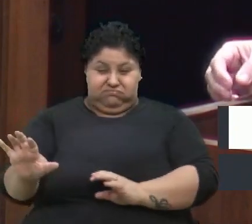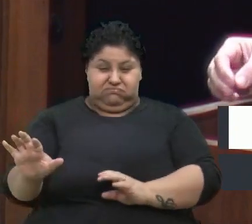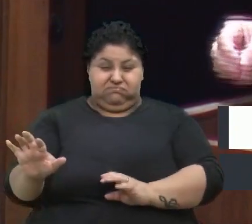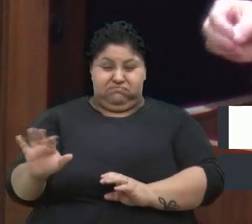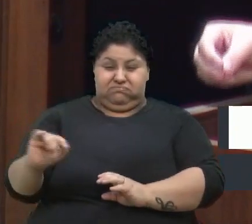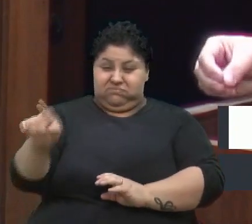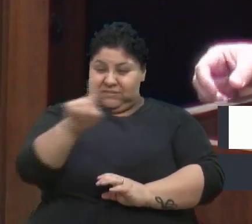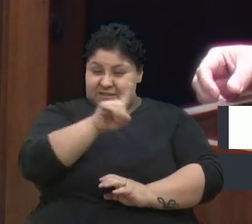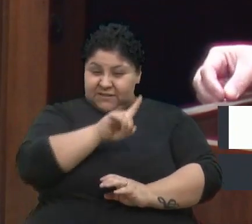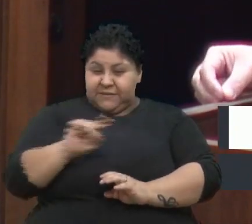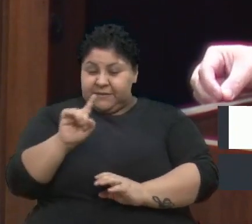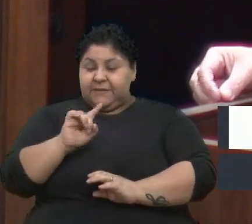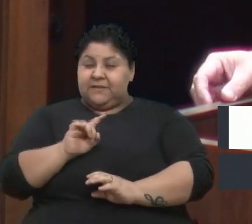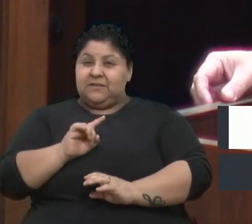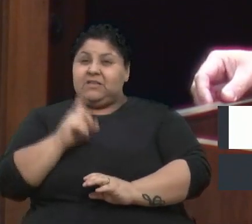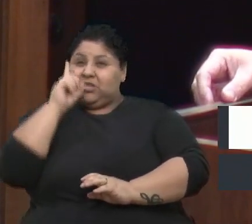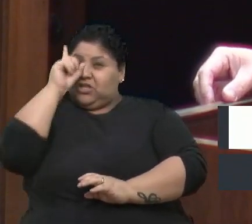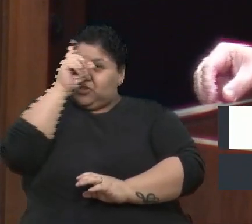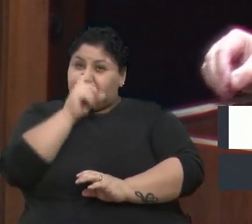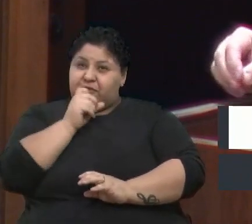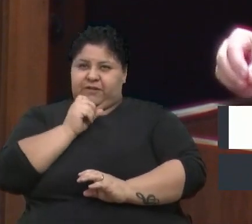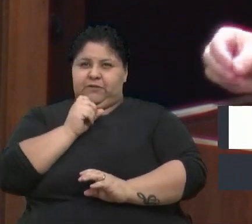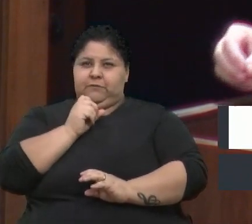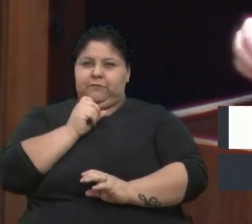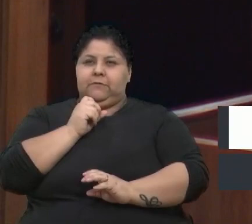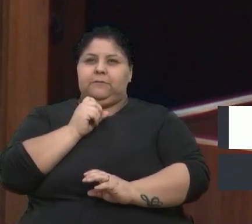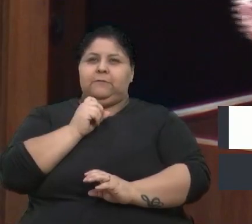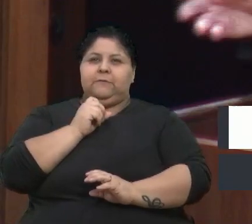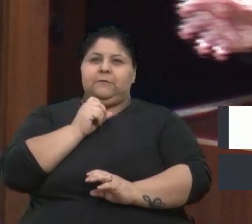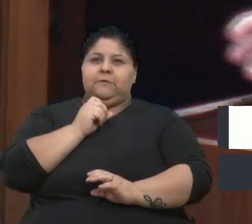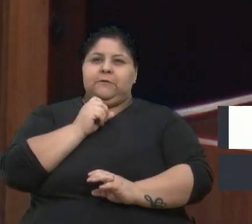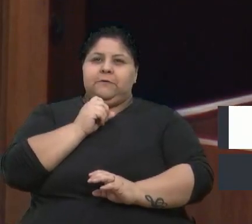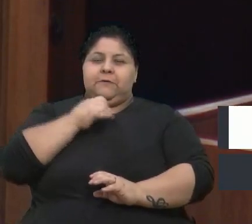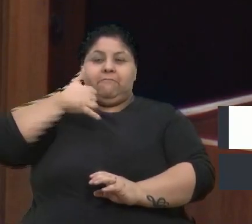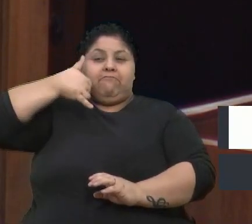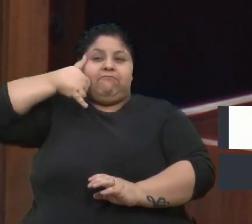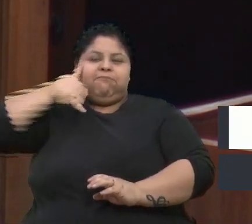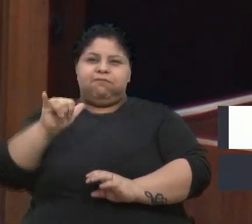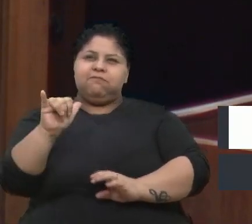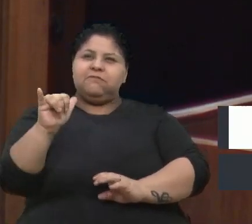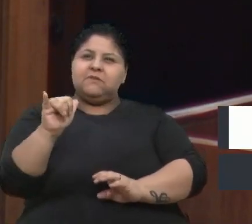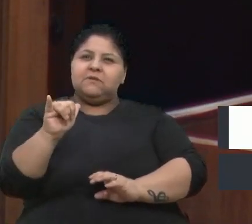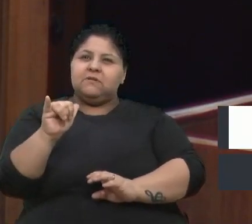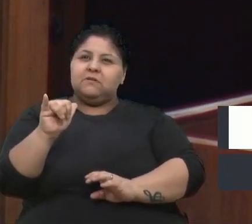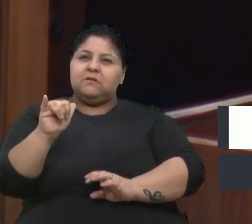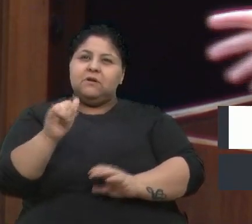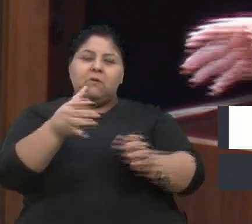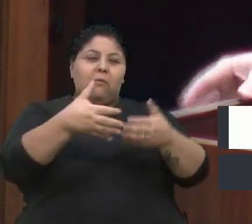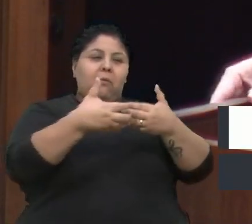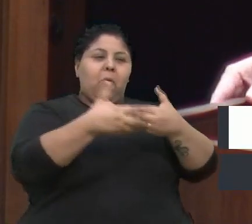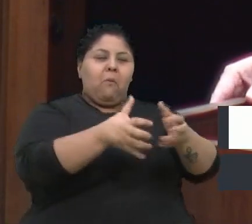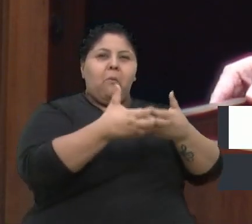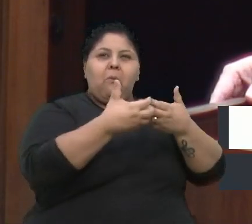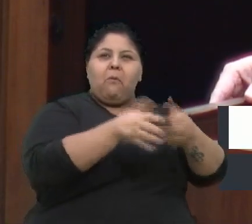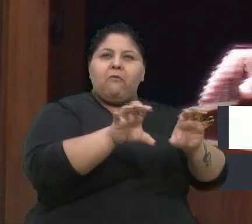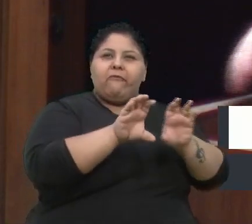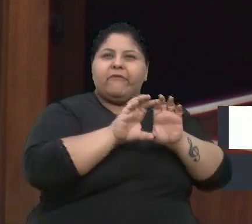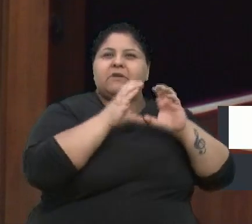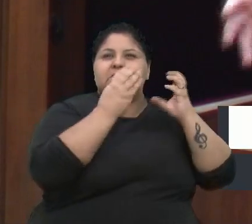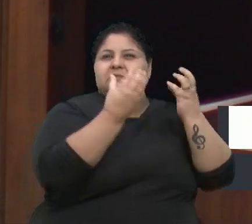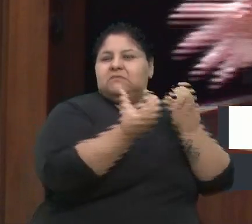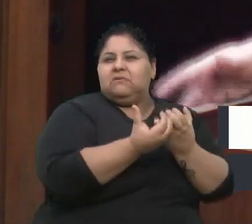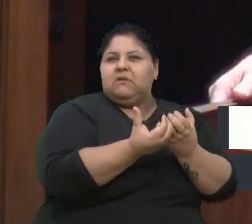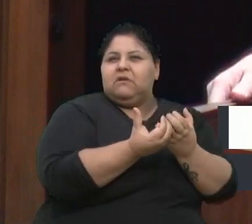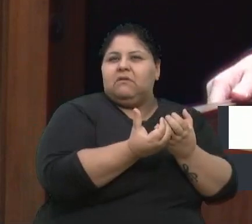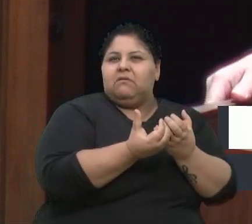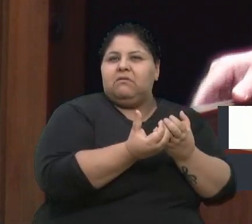assim, assodadas, que acabaram inviabilizando o próprio convívio, às vezes, com a comunidade, enfim,